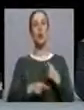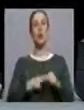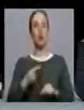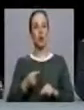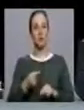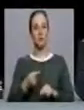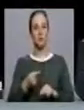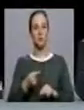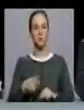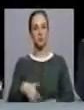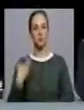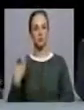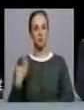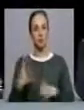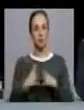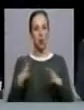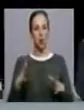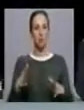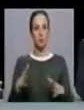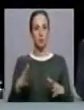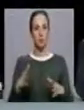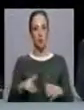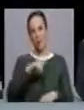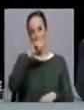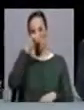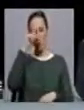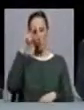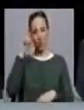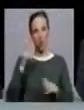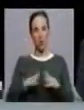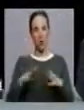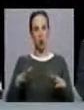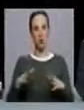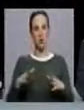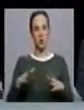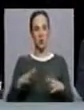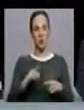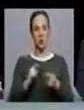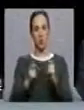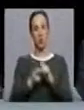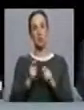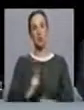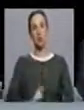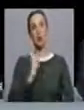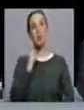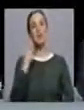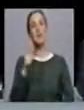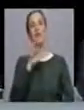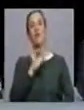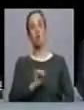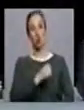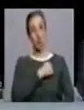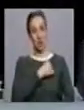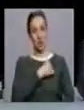e irritabilidade a maior dificuldade e diferença e ver que são dimensões quem tem filhos em casa nesta altura